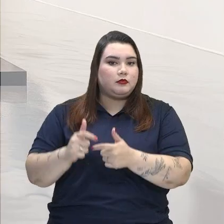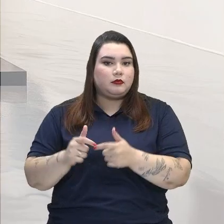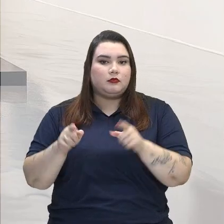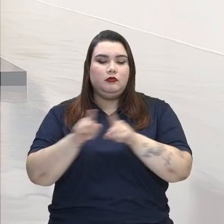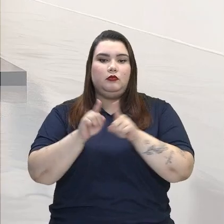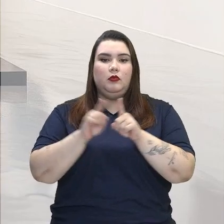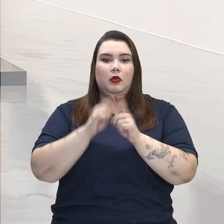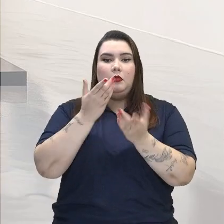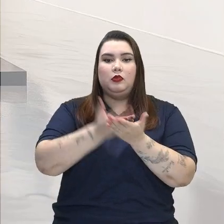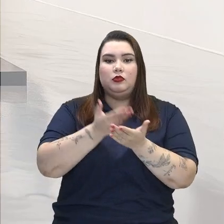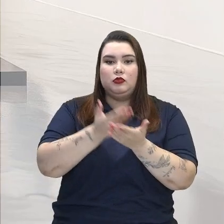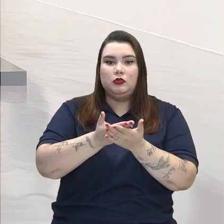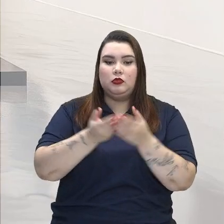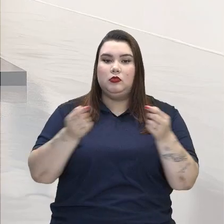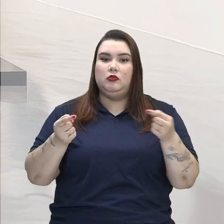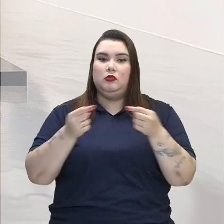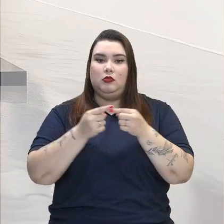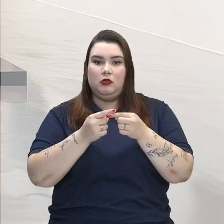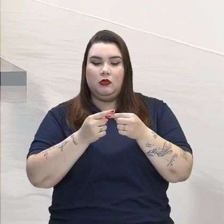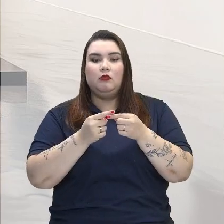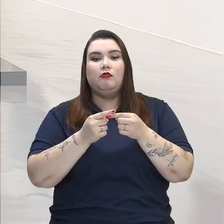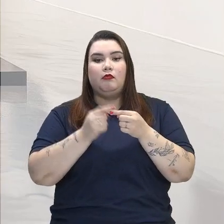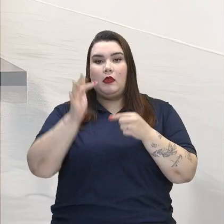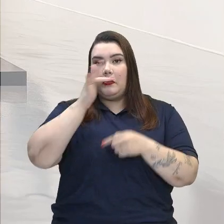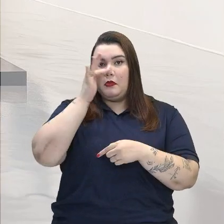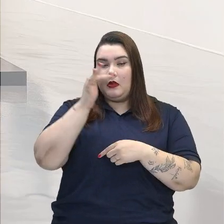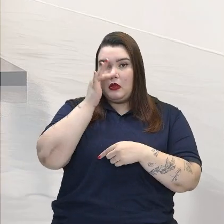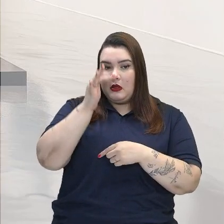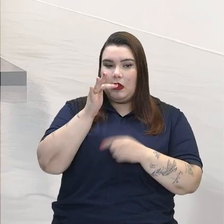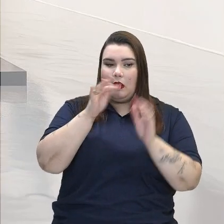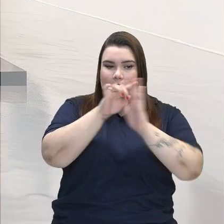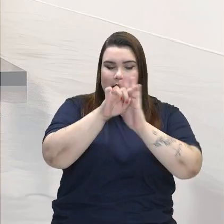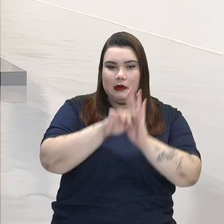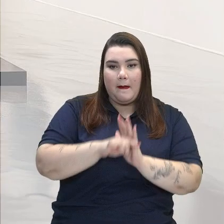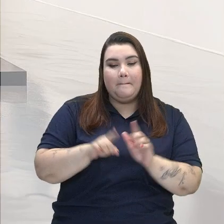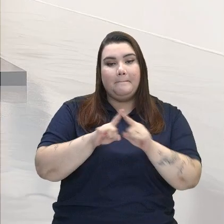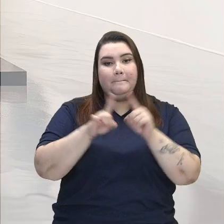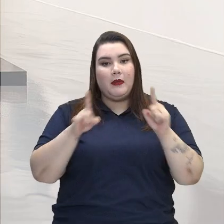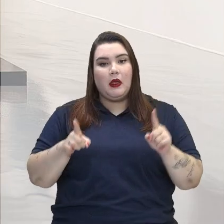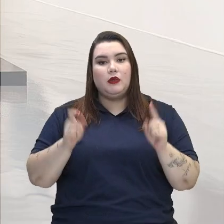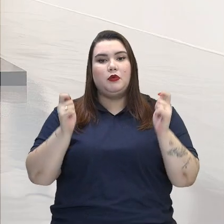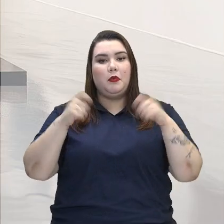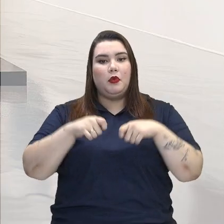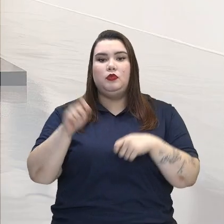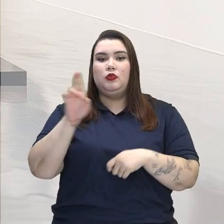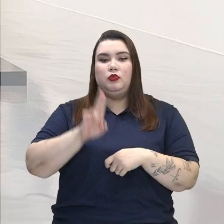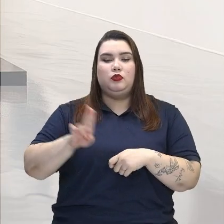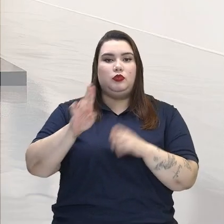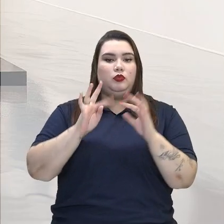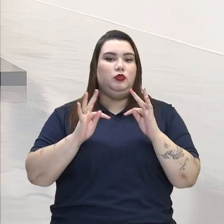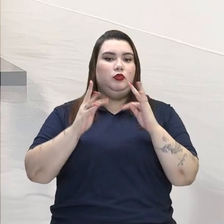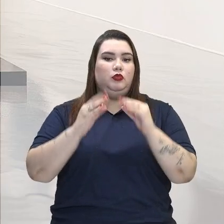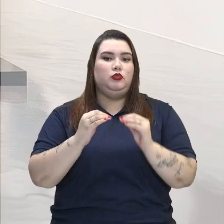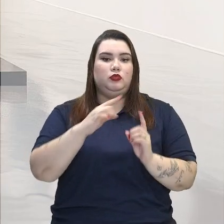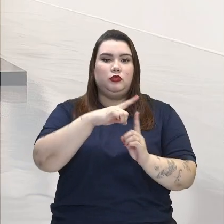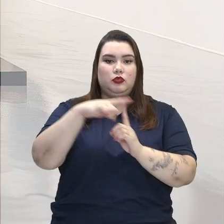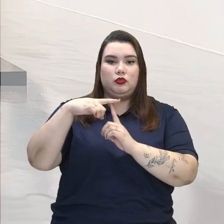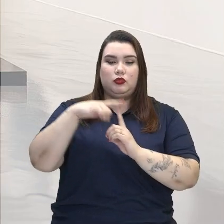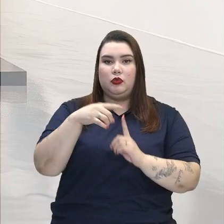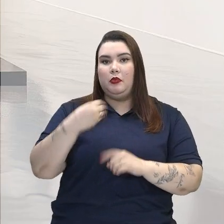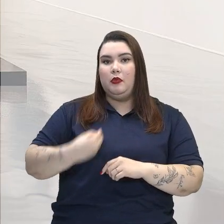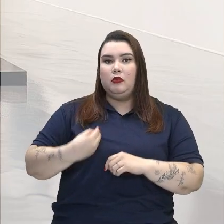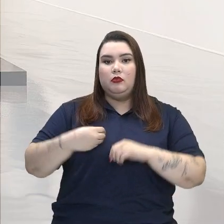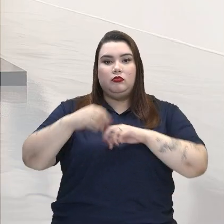seus estudos, ainda que realizados em plantas, eles podem ser, digamos assim, aplicados para todas as formas de seres